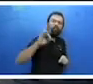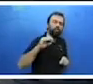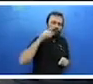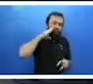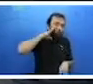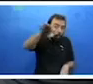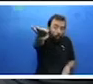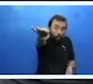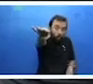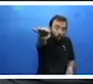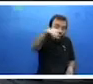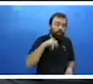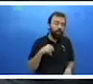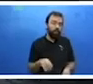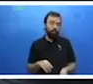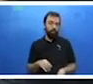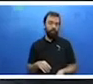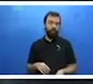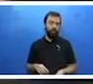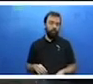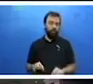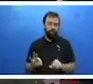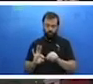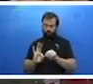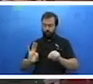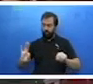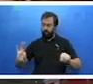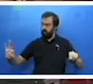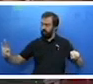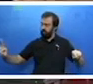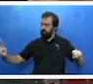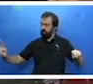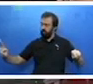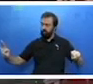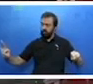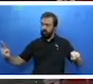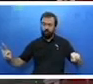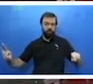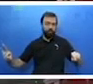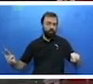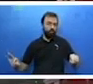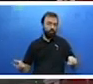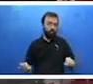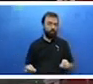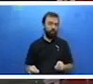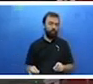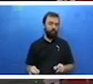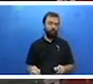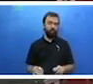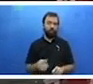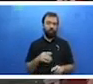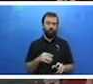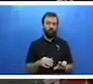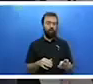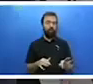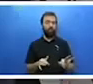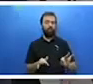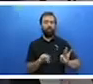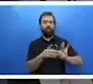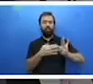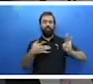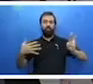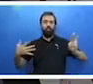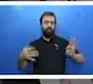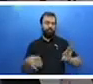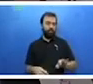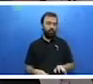reto, tá? Horizontal, reto. Na horizontal, nós colocamos o que nós estamos analisando.